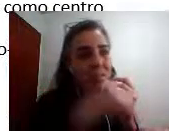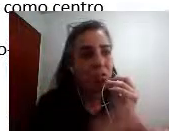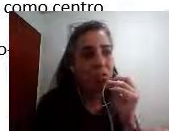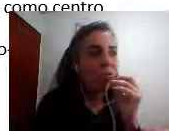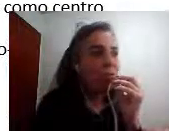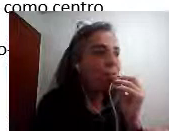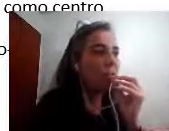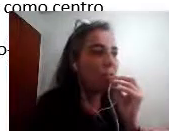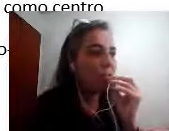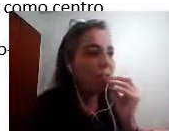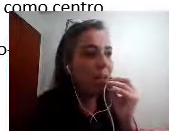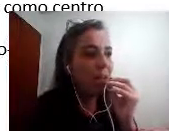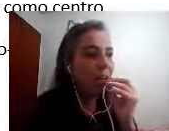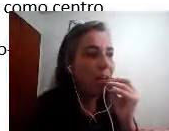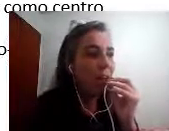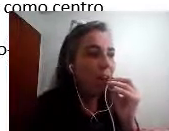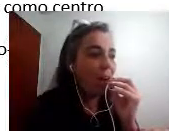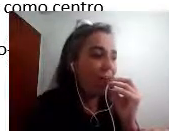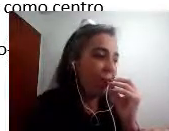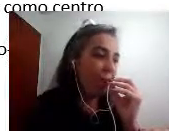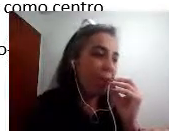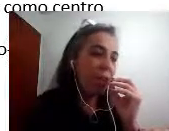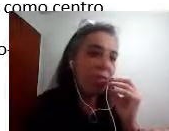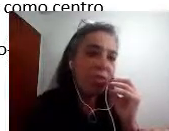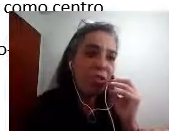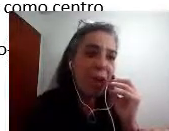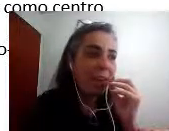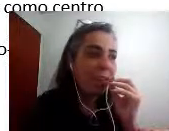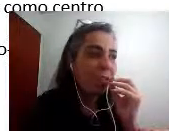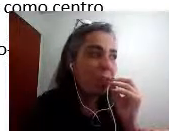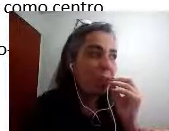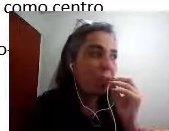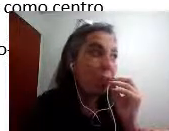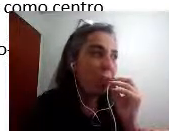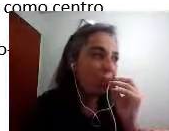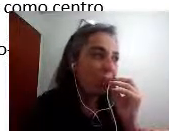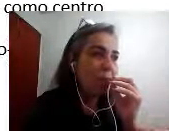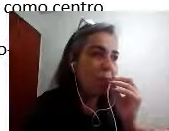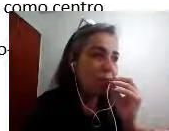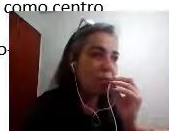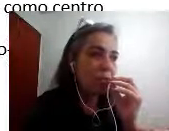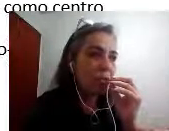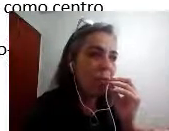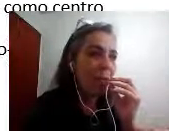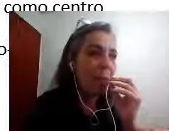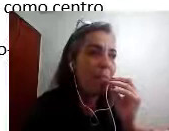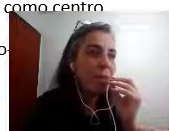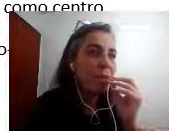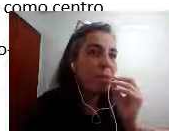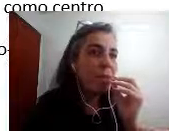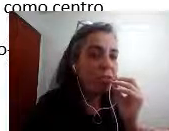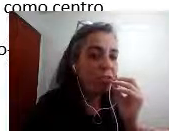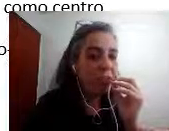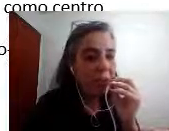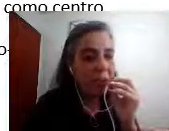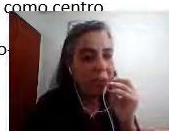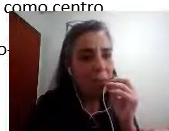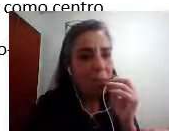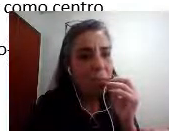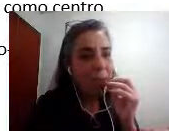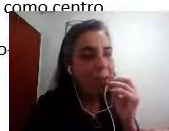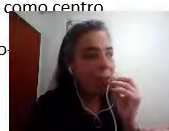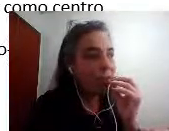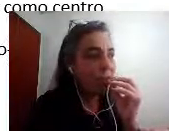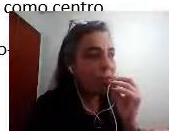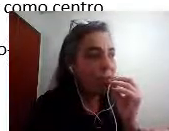das atenções do universo, né? A gente é um grãozinho de areia no meio da imensidão que o universo é. Então a gente tem que pensar